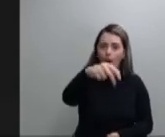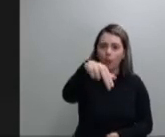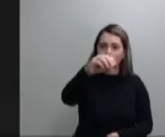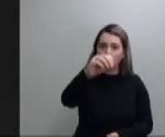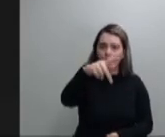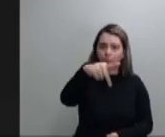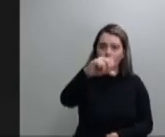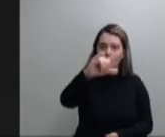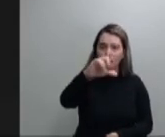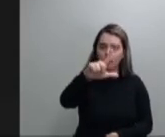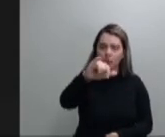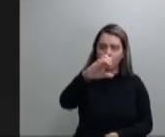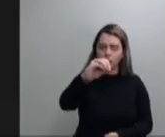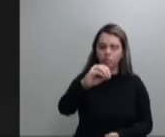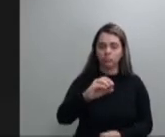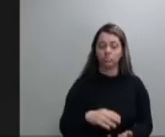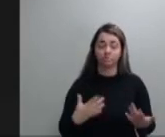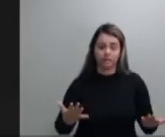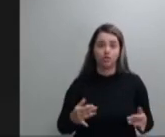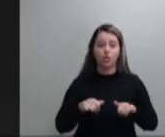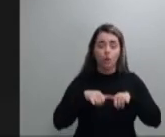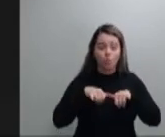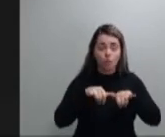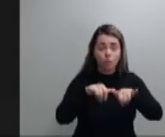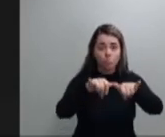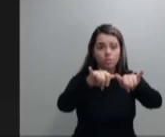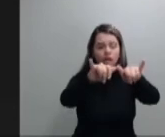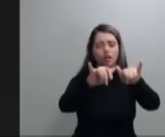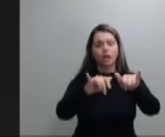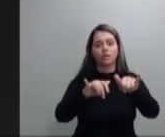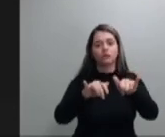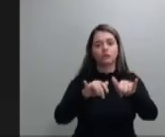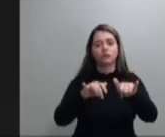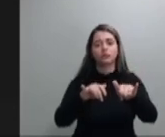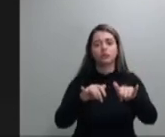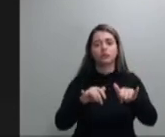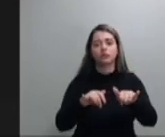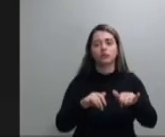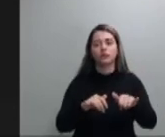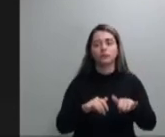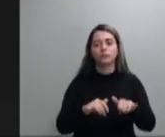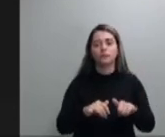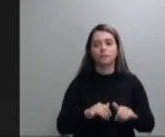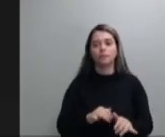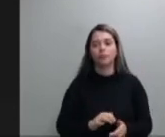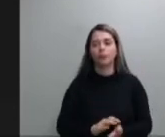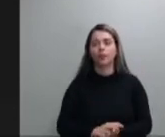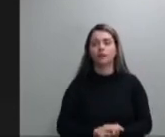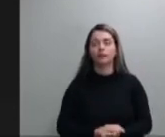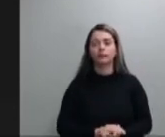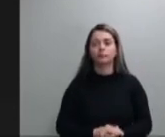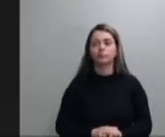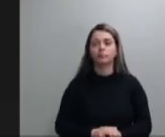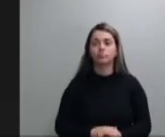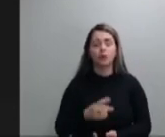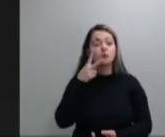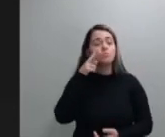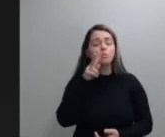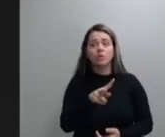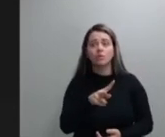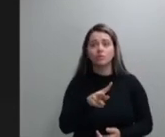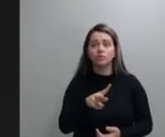comércio de gás de equipe e coisa que vai para que vende ministro do gel a meu ver essa